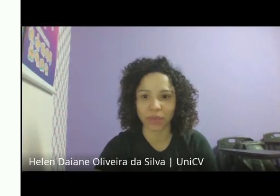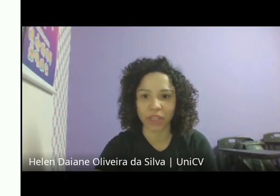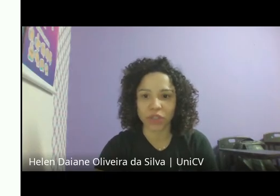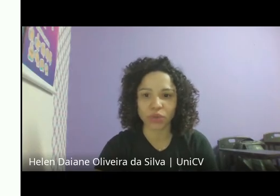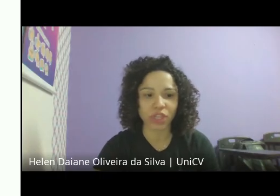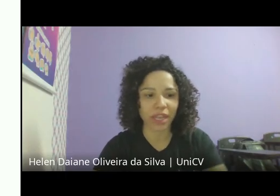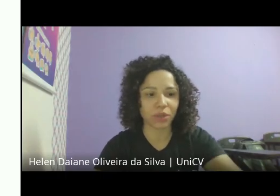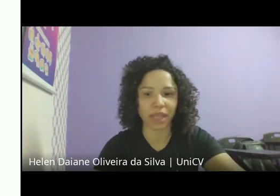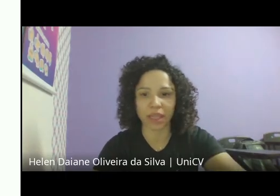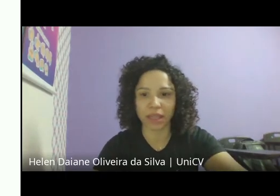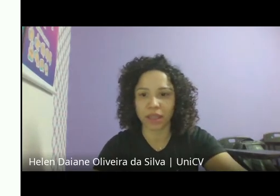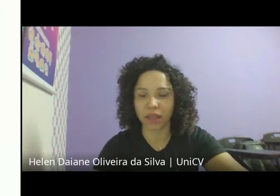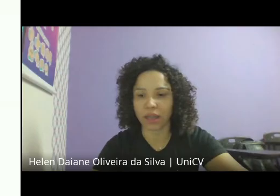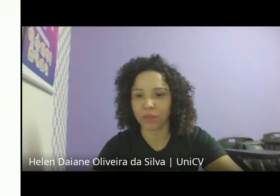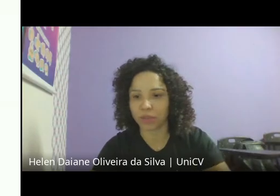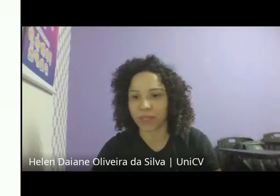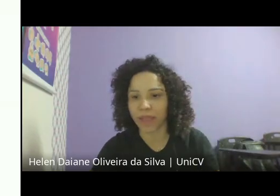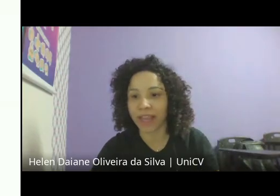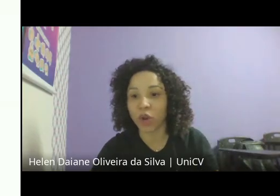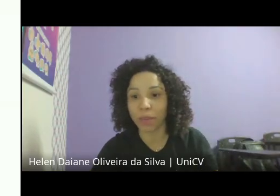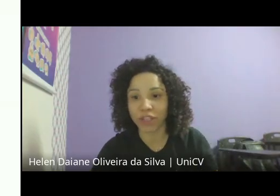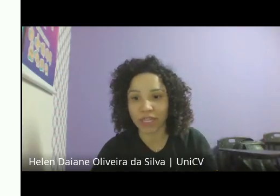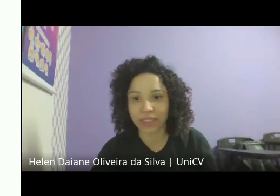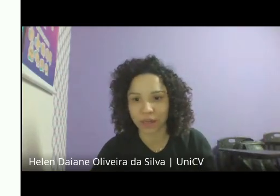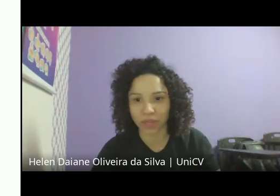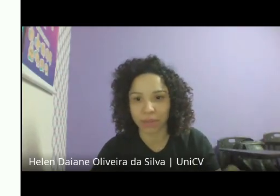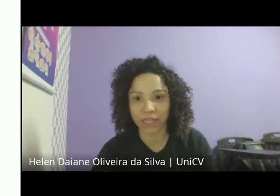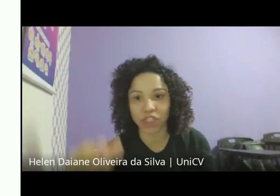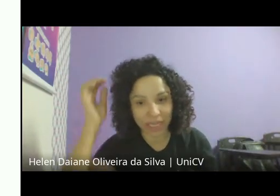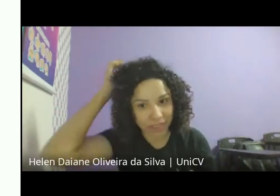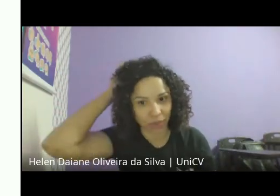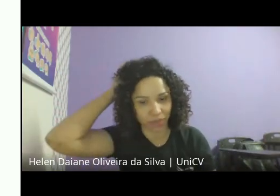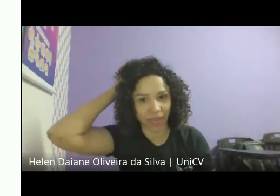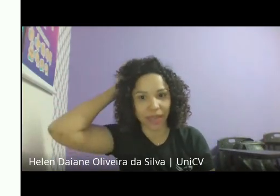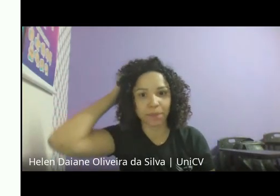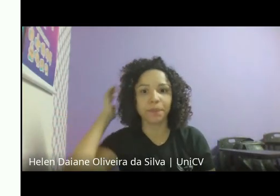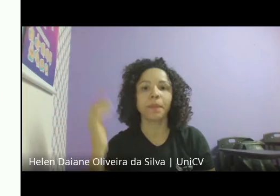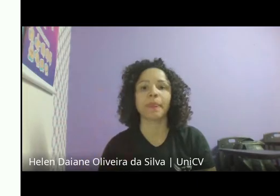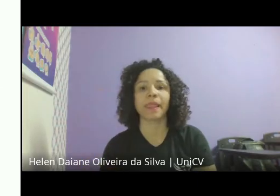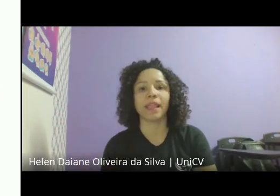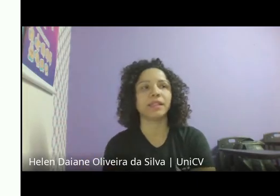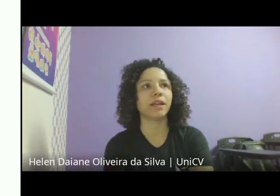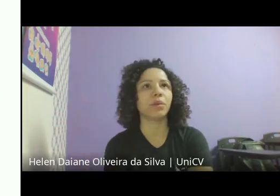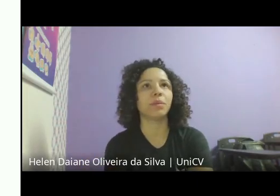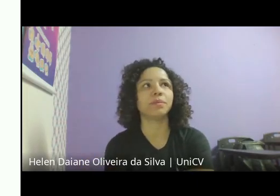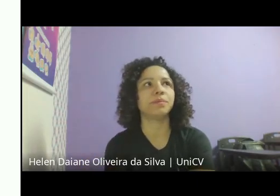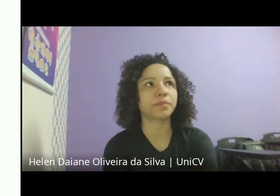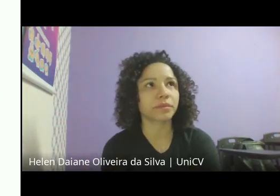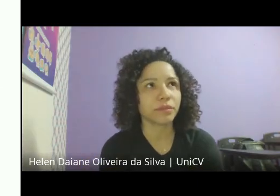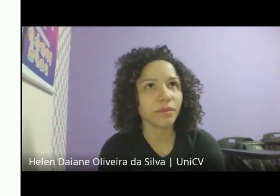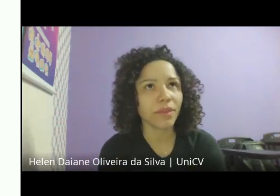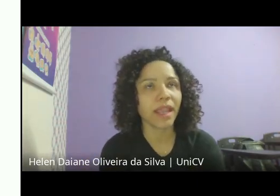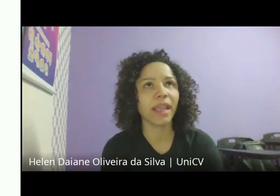sujeito. Sujeito, é quem comete a ação, quem pratica a ação, tá?